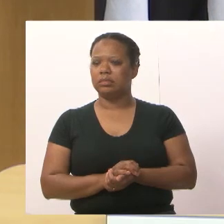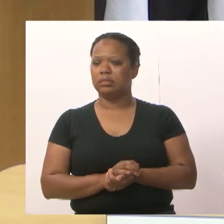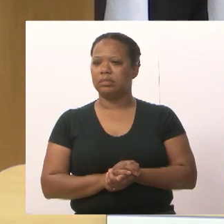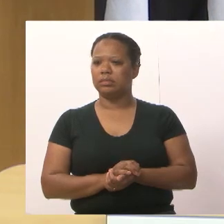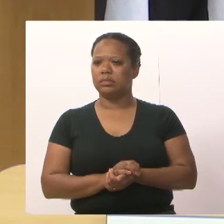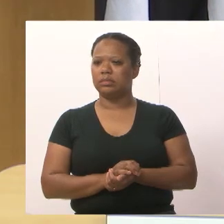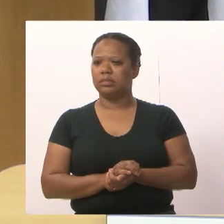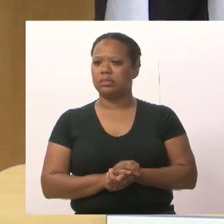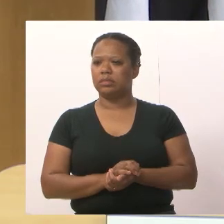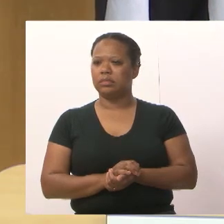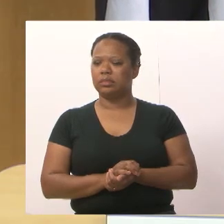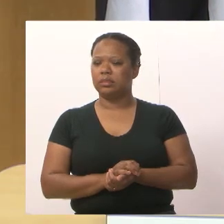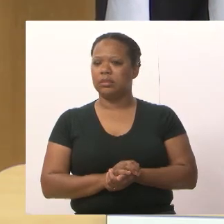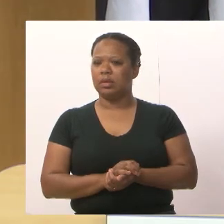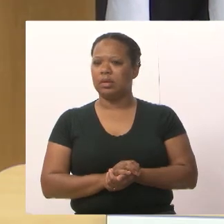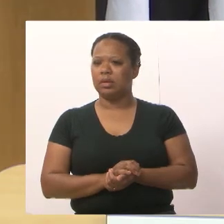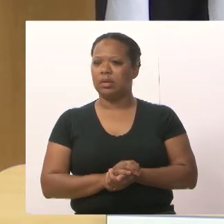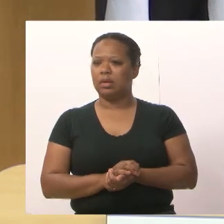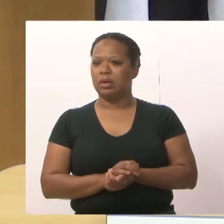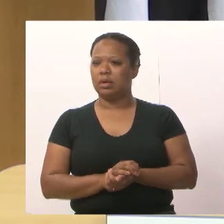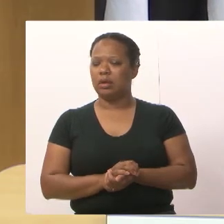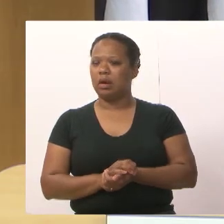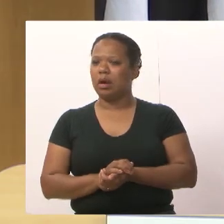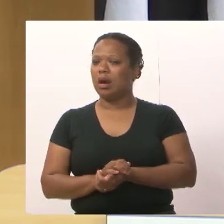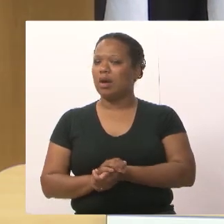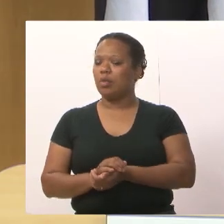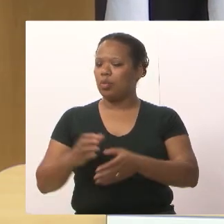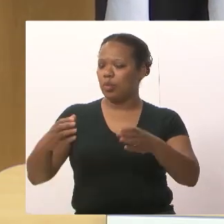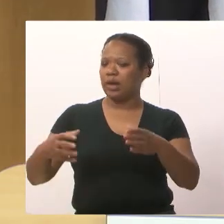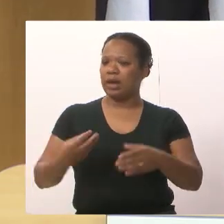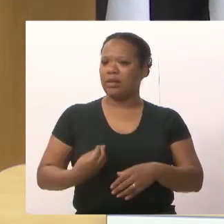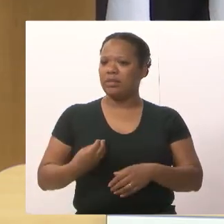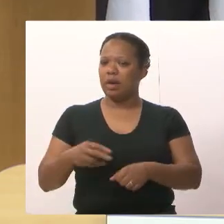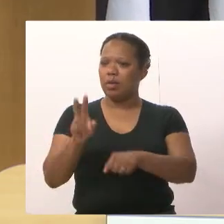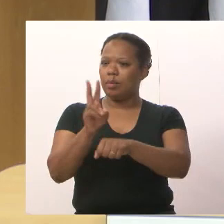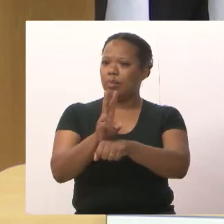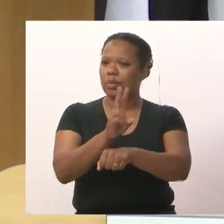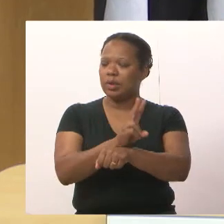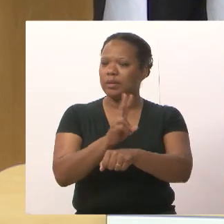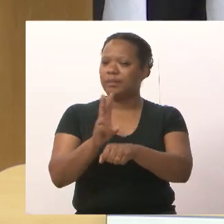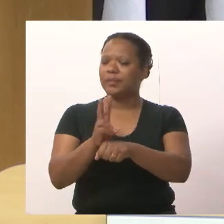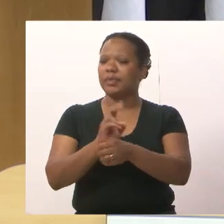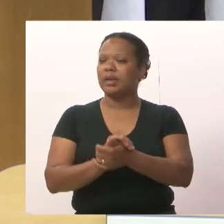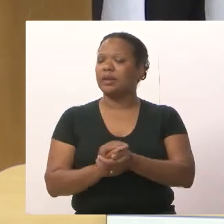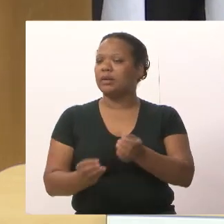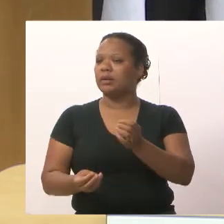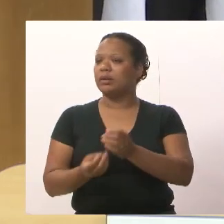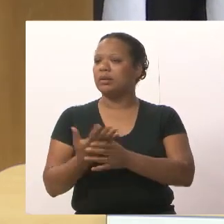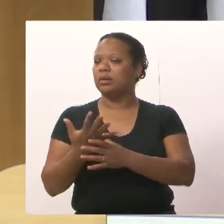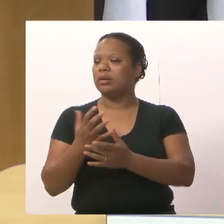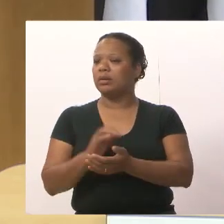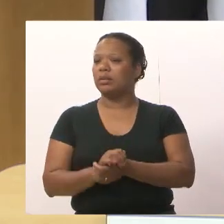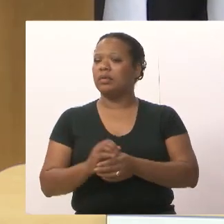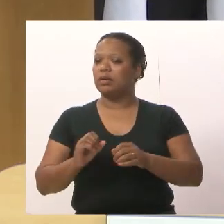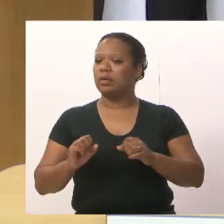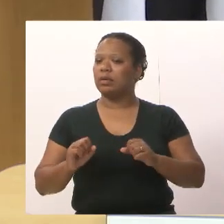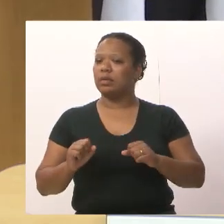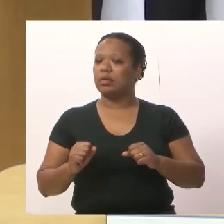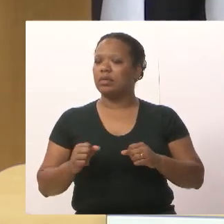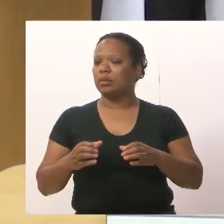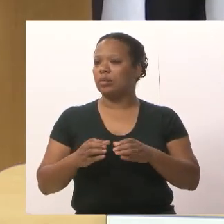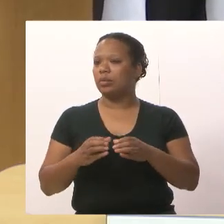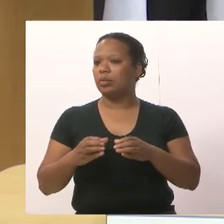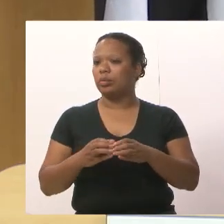começar a proteger o local onde eles moravam. Aí apareceu a força militar. O que